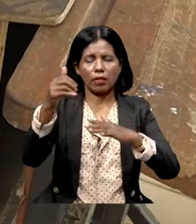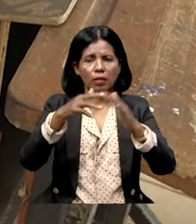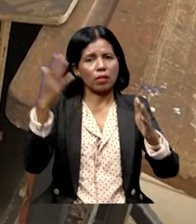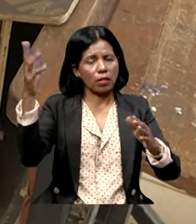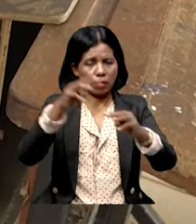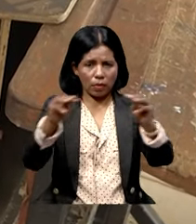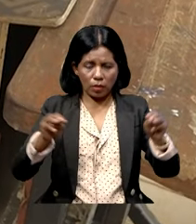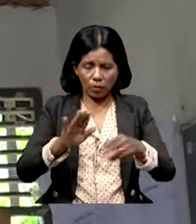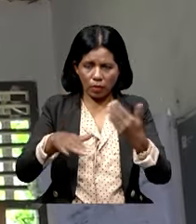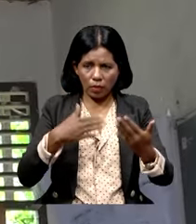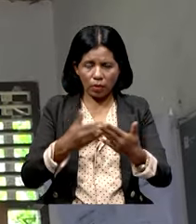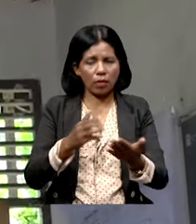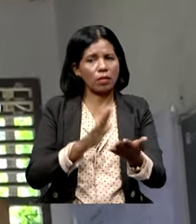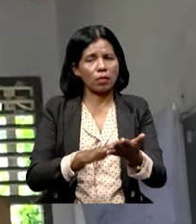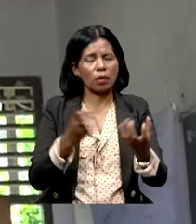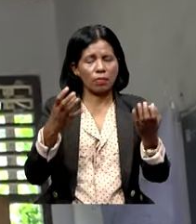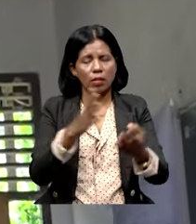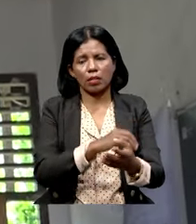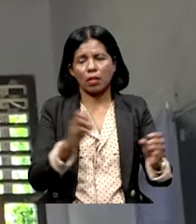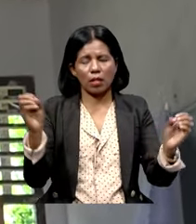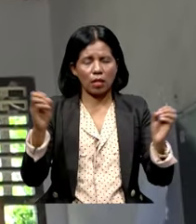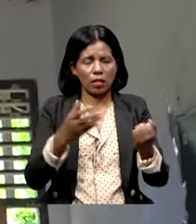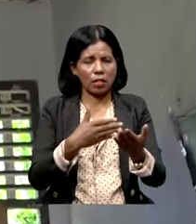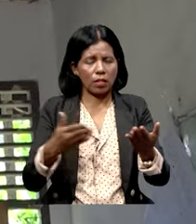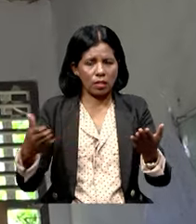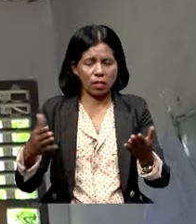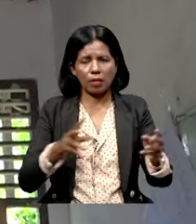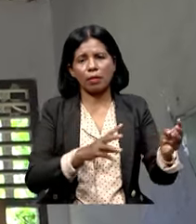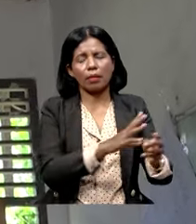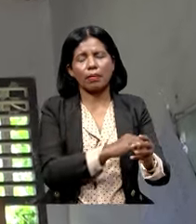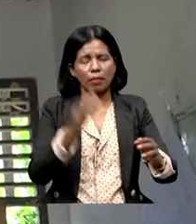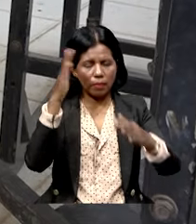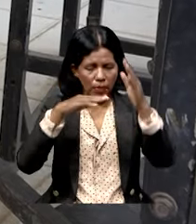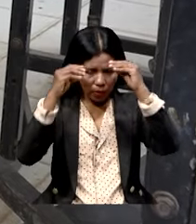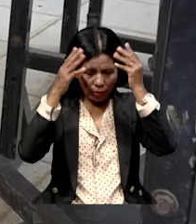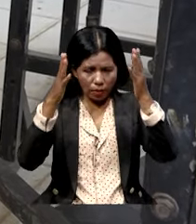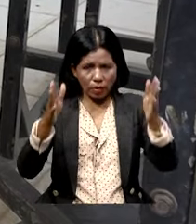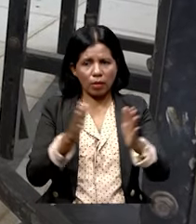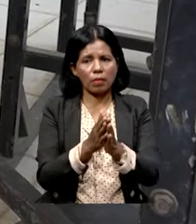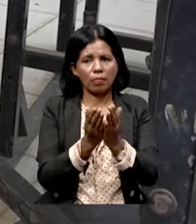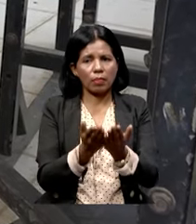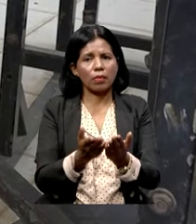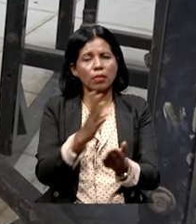município Sira, na nossa escola Barak, mas falta facilidade mobiliário, problema professor no livro